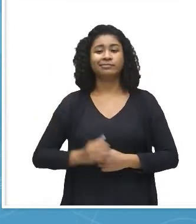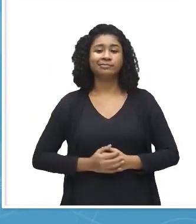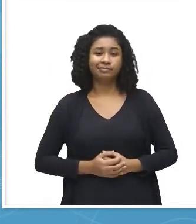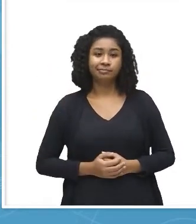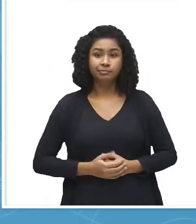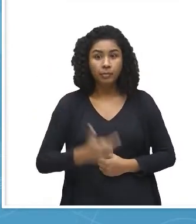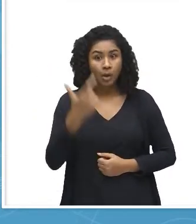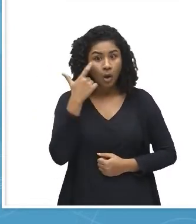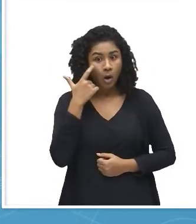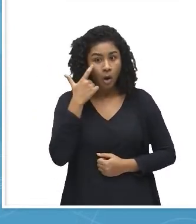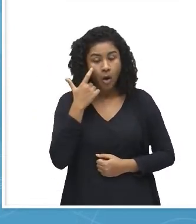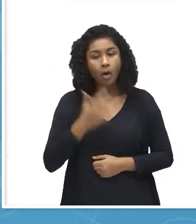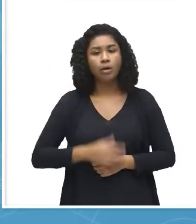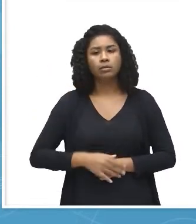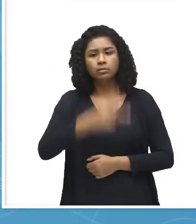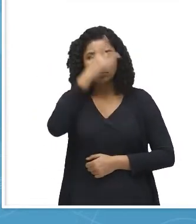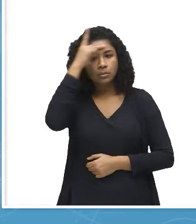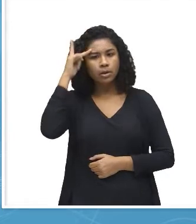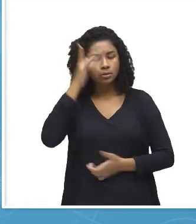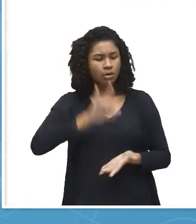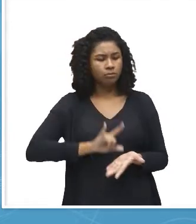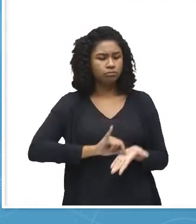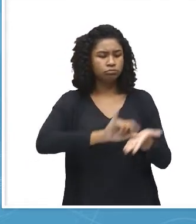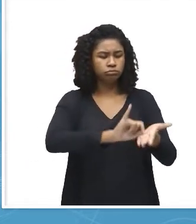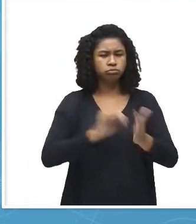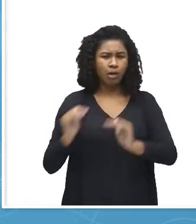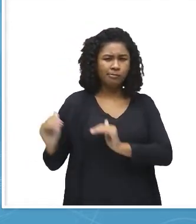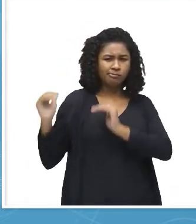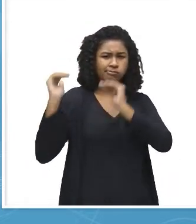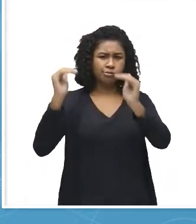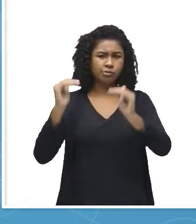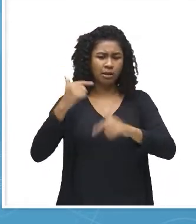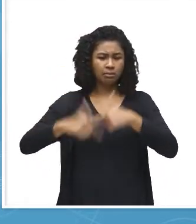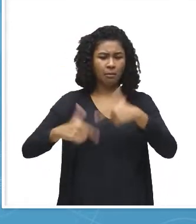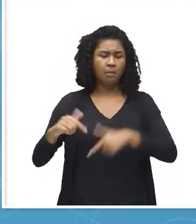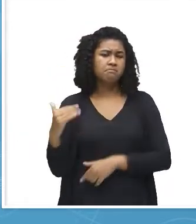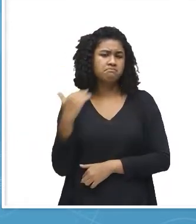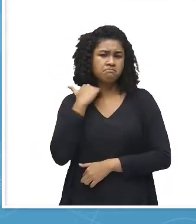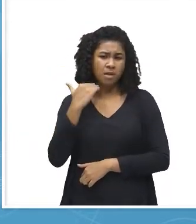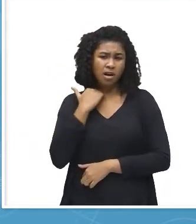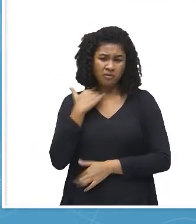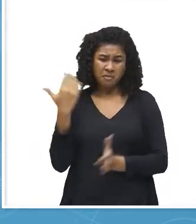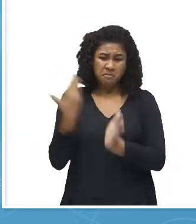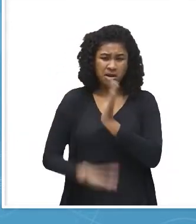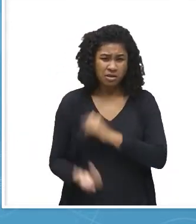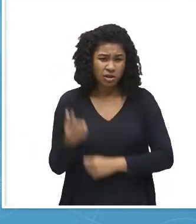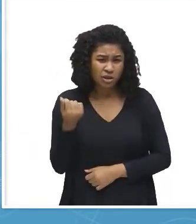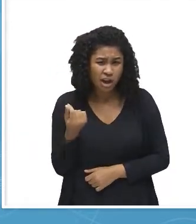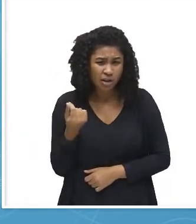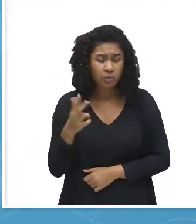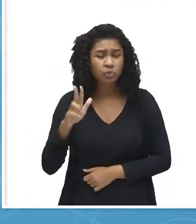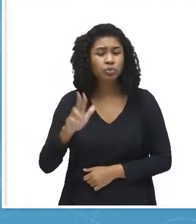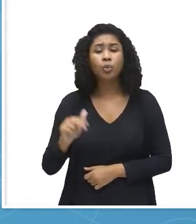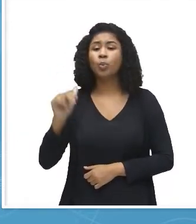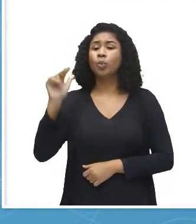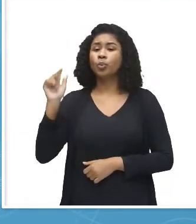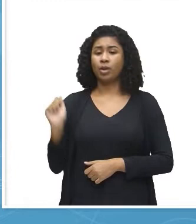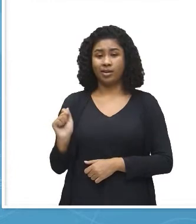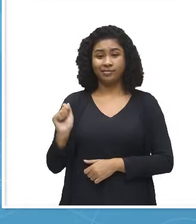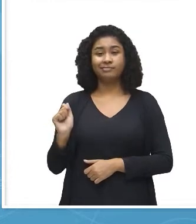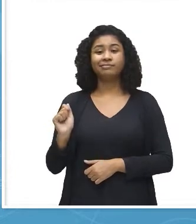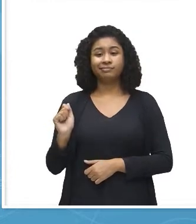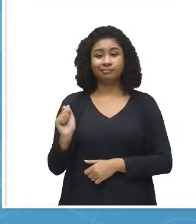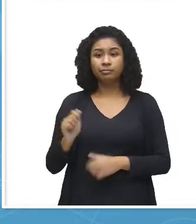O capitalista, o burguês, o banqueiro, ele nunca vai querer perder. Então, é